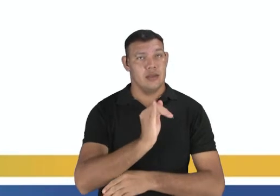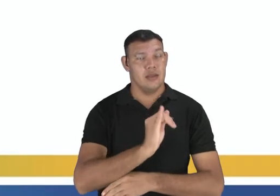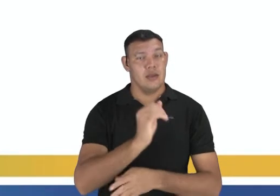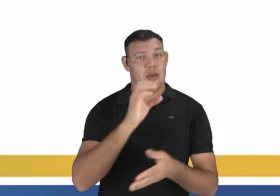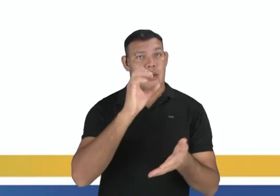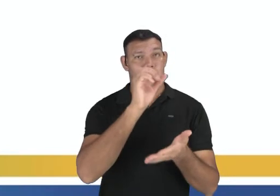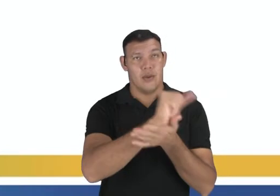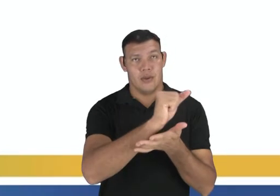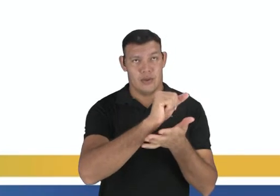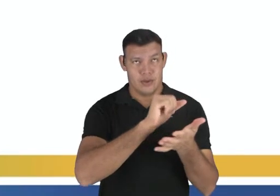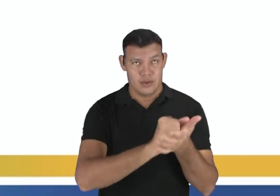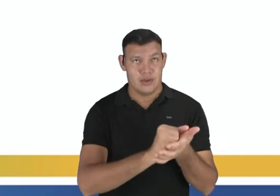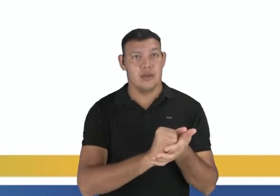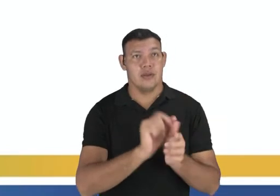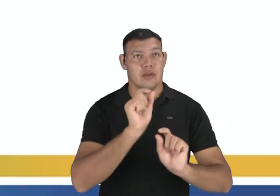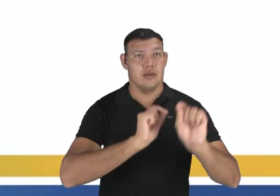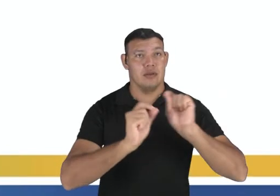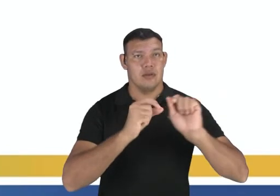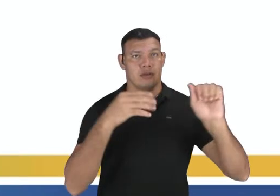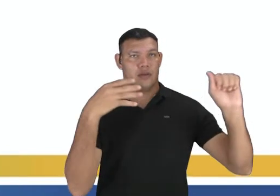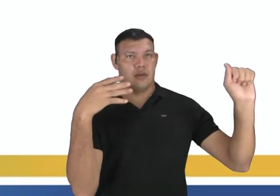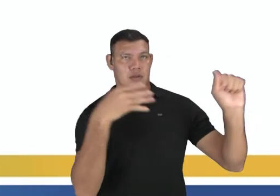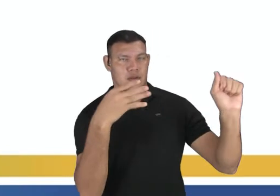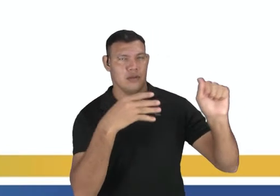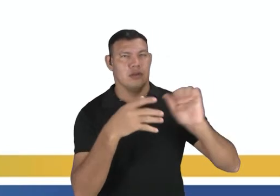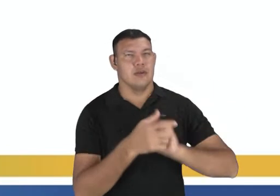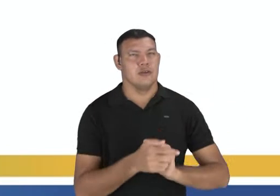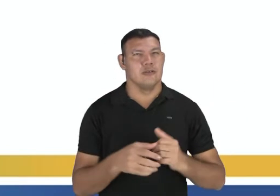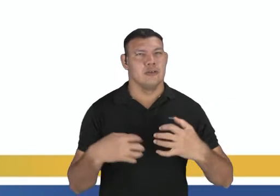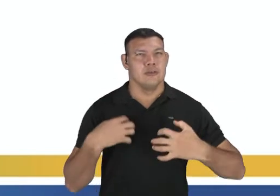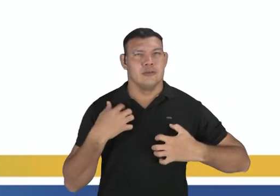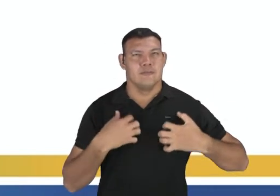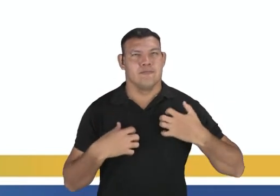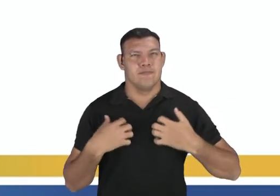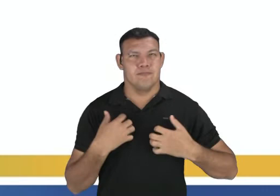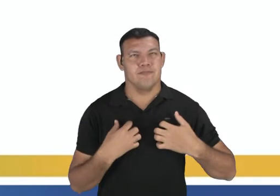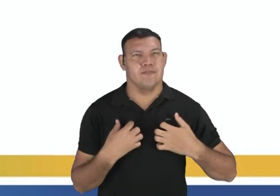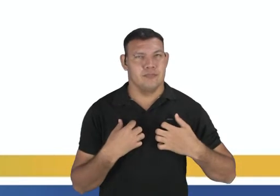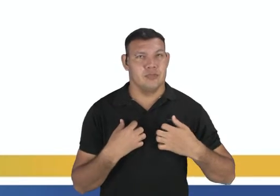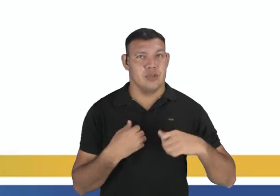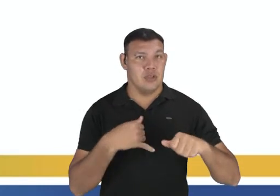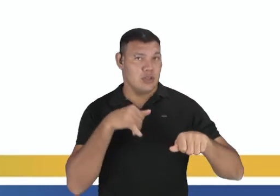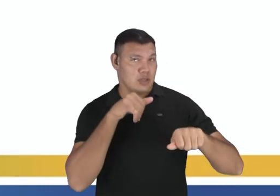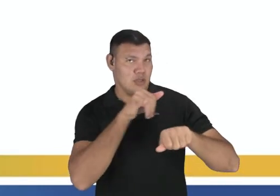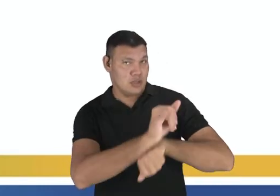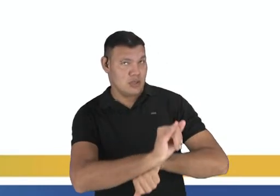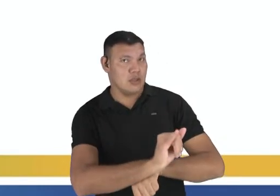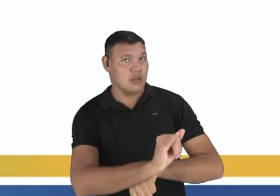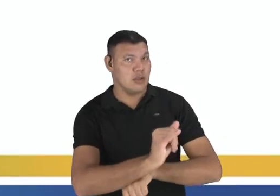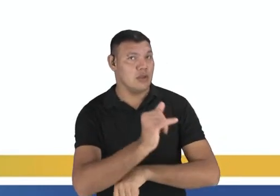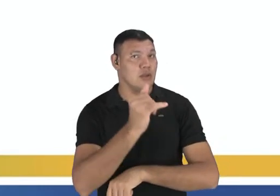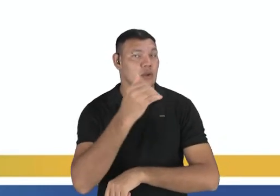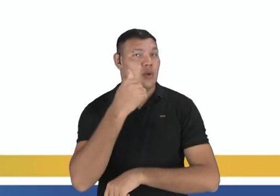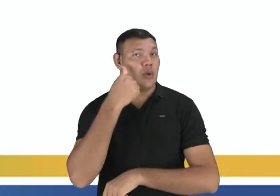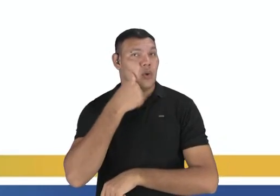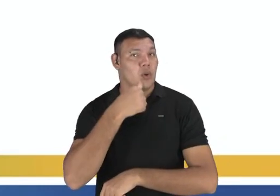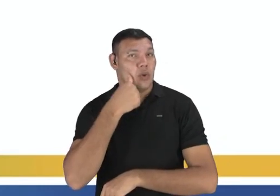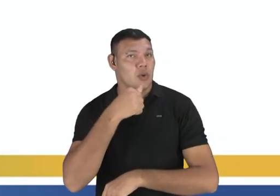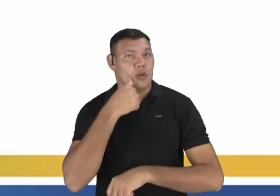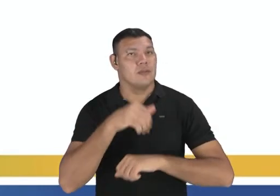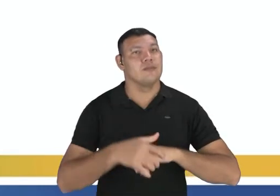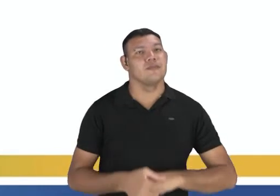da a indignação face à suspeita do adultério da esposa. B. A